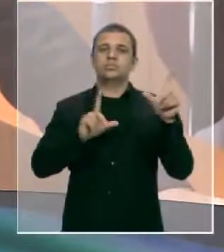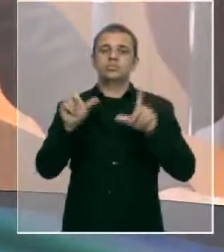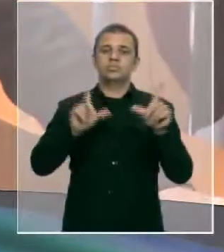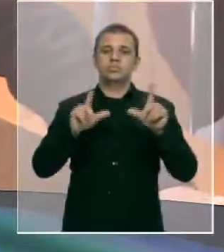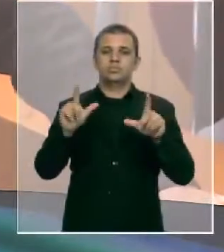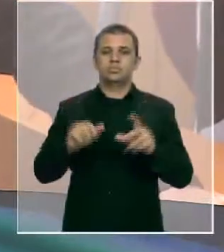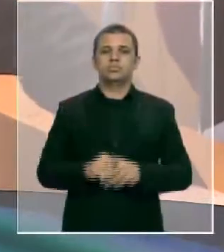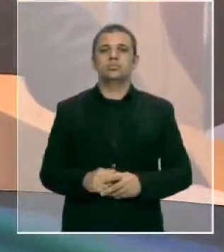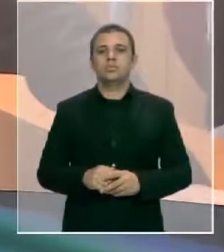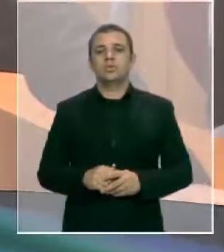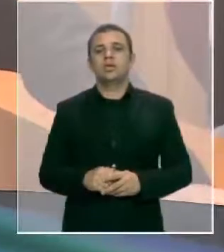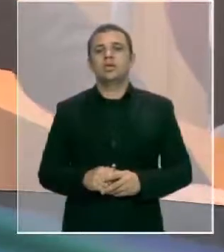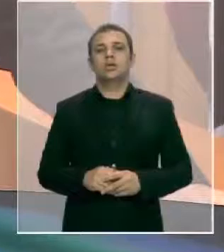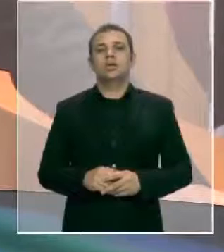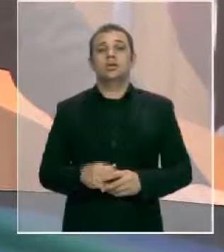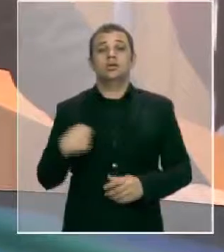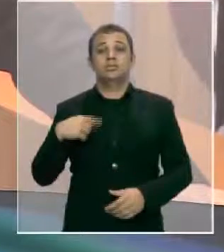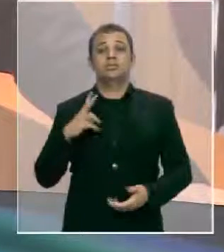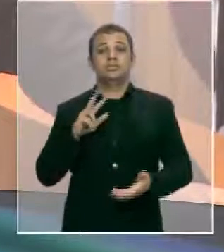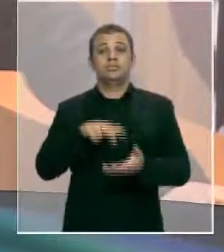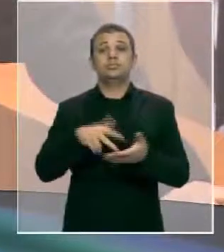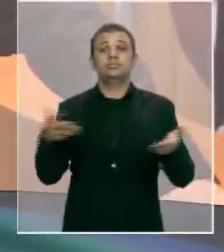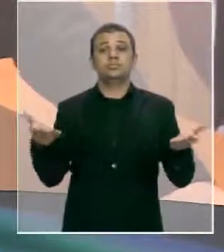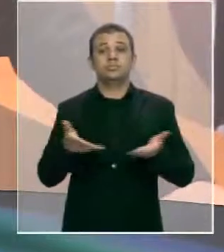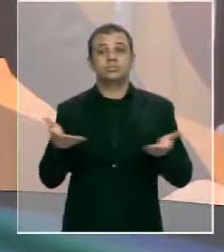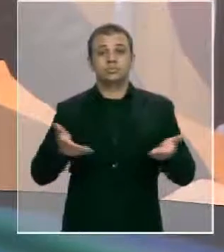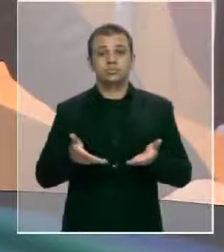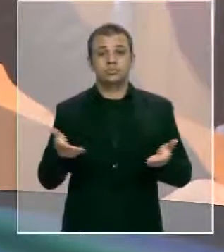venho nesta oportunidade destacar